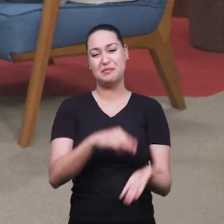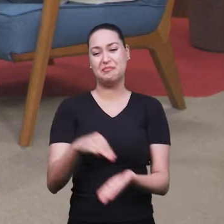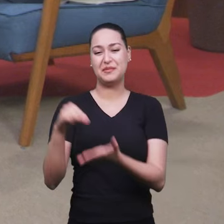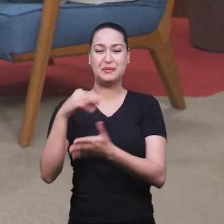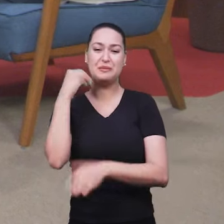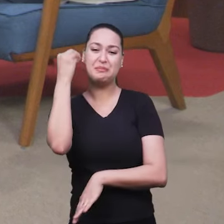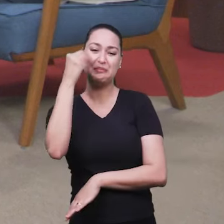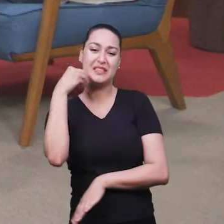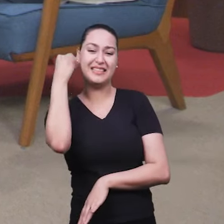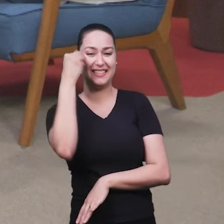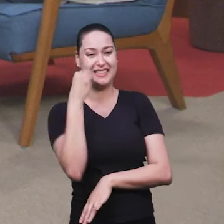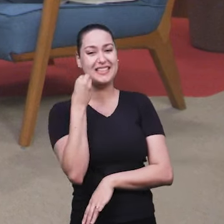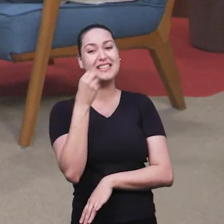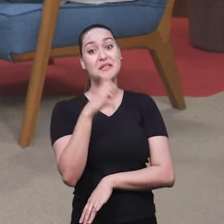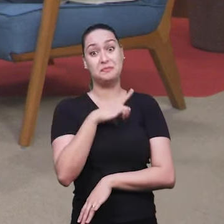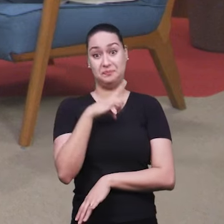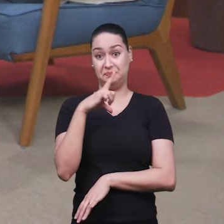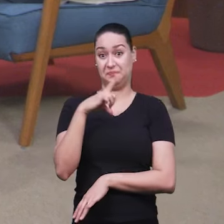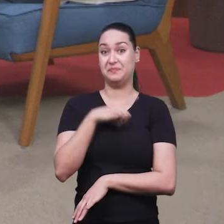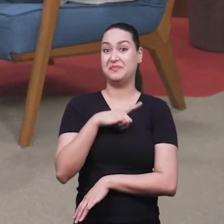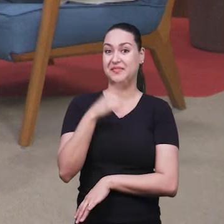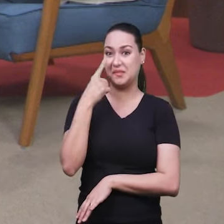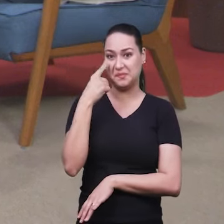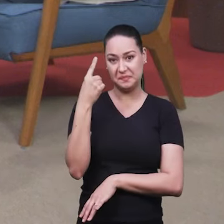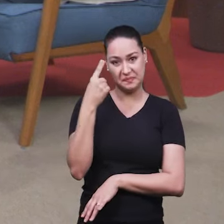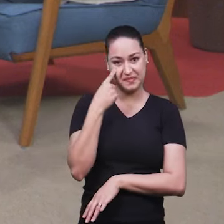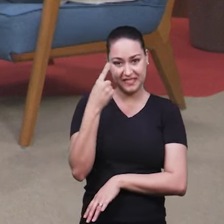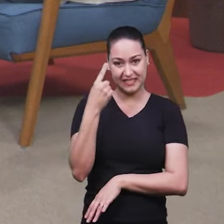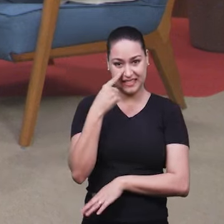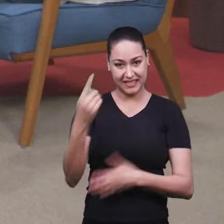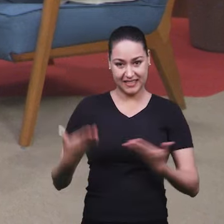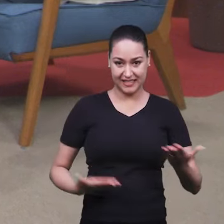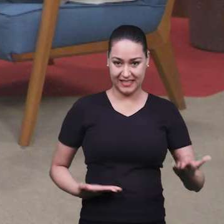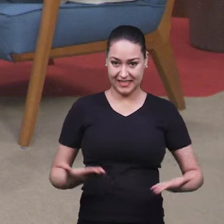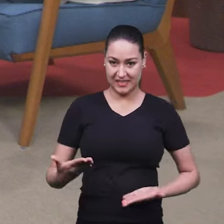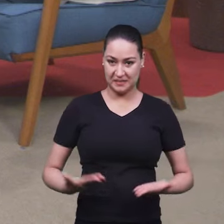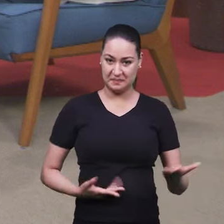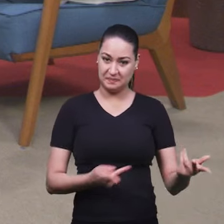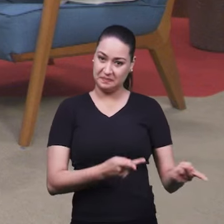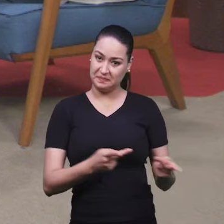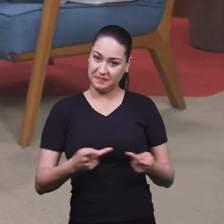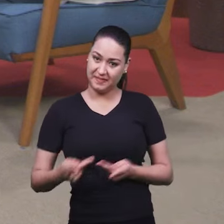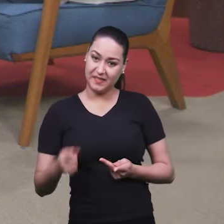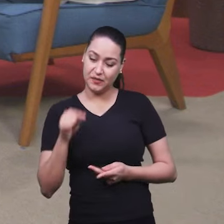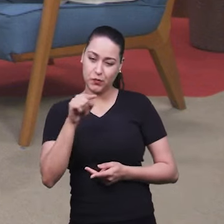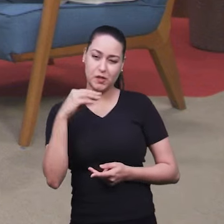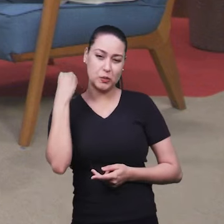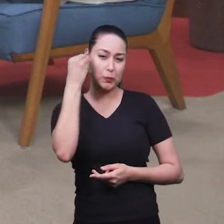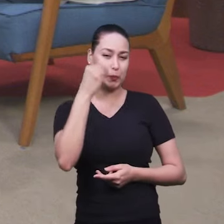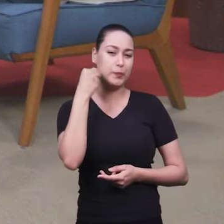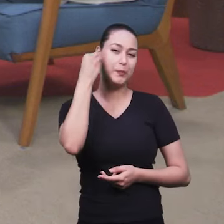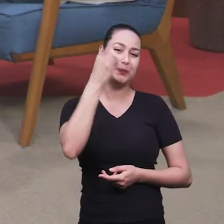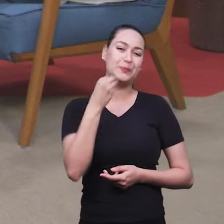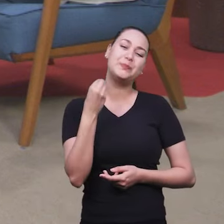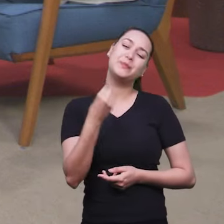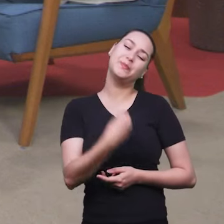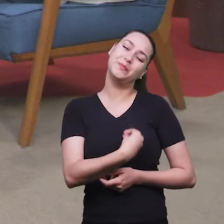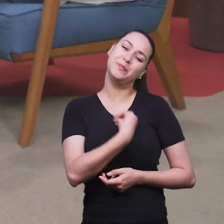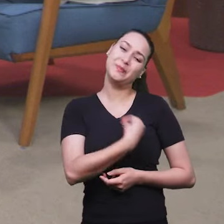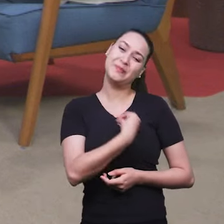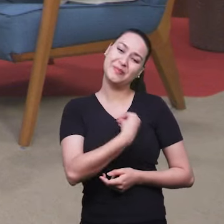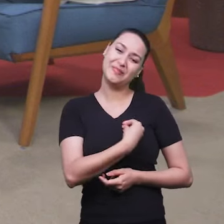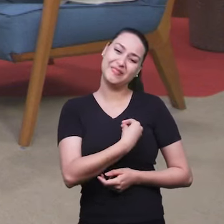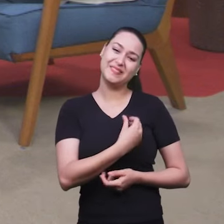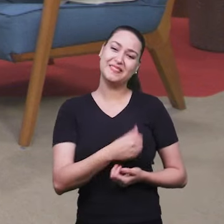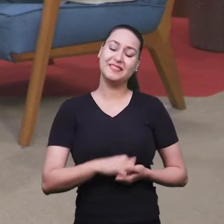tem experiências que são notáveis, que os irmãos e até visitantes têm experimentado, têm vivido essas